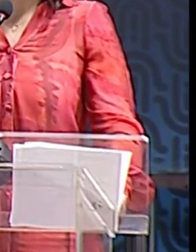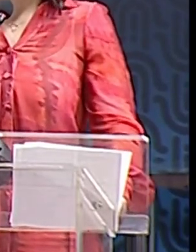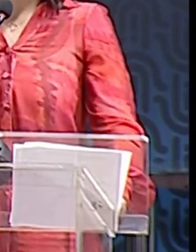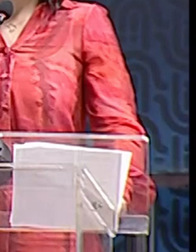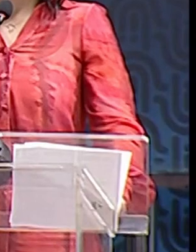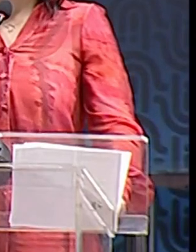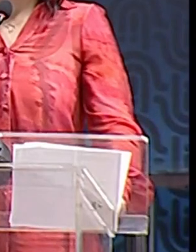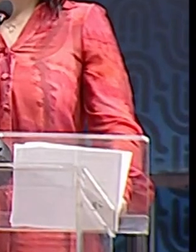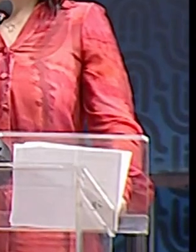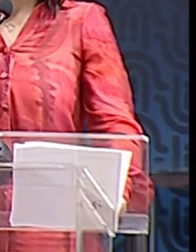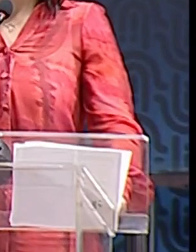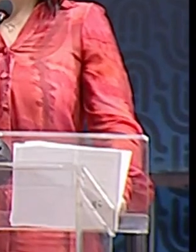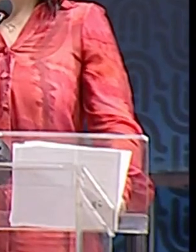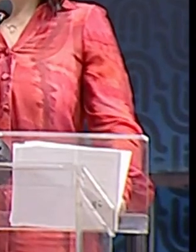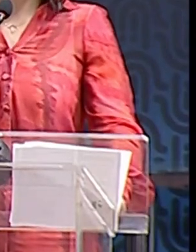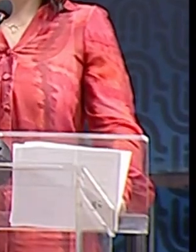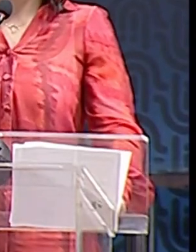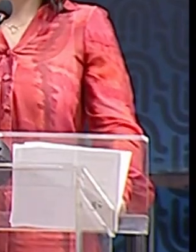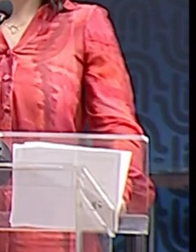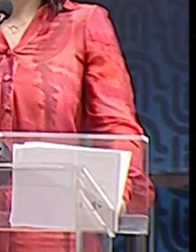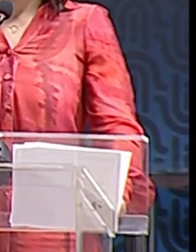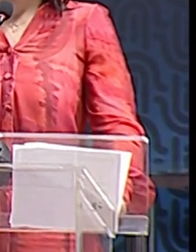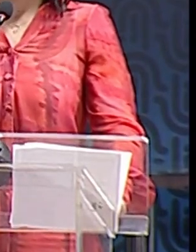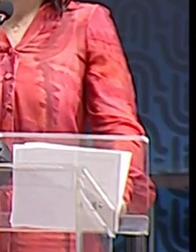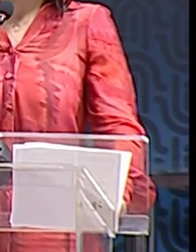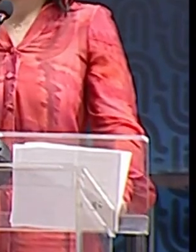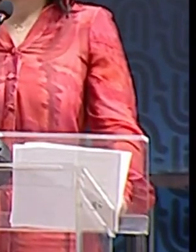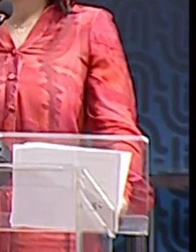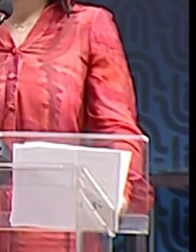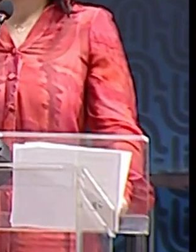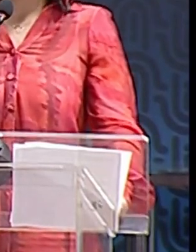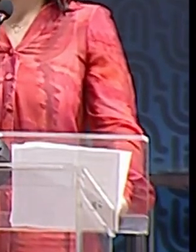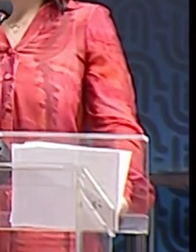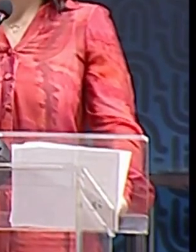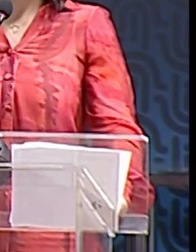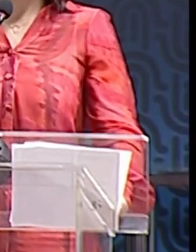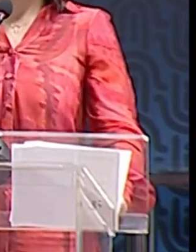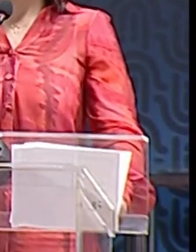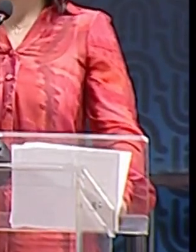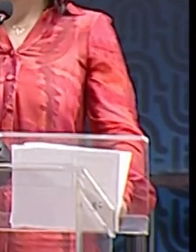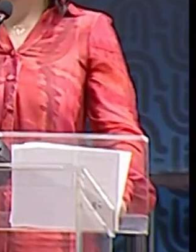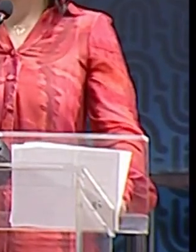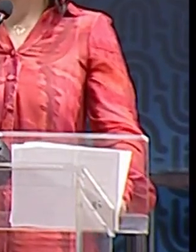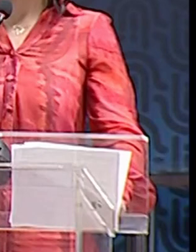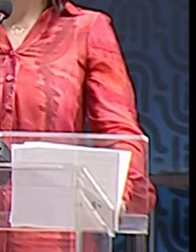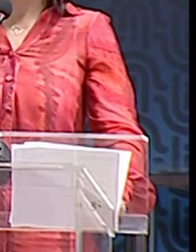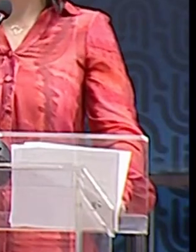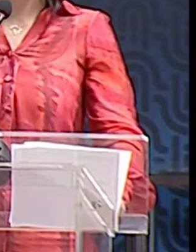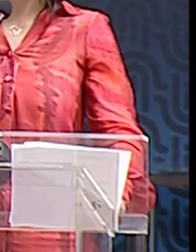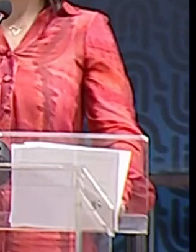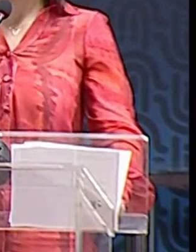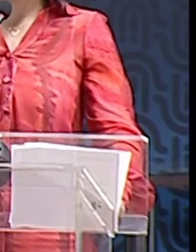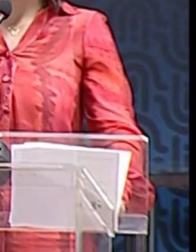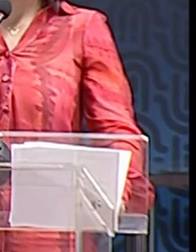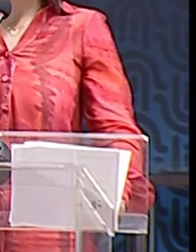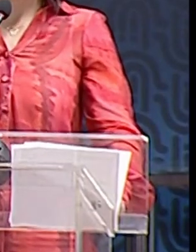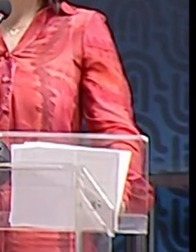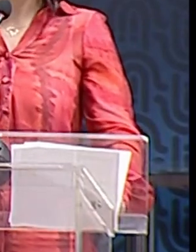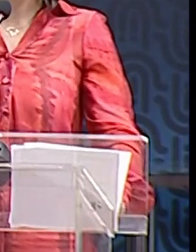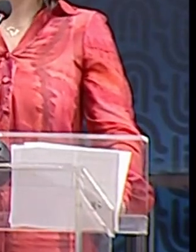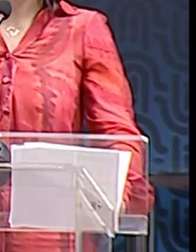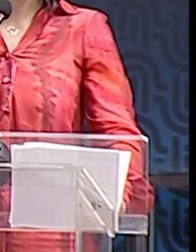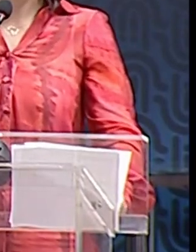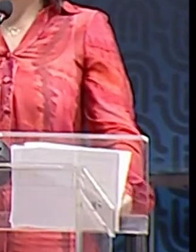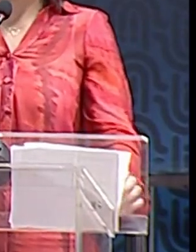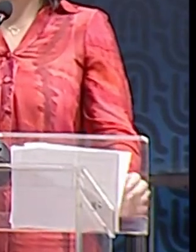participação ativa do cidadão, do governo e do setor privado é que poderemos implementar ações verdadeiramente